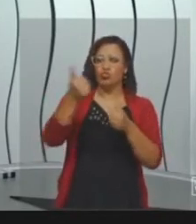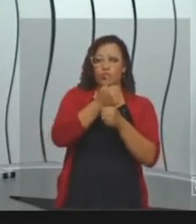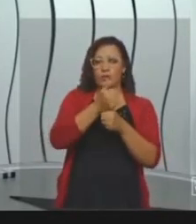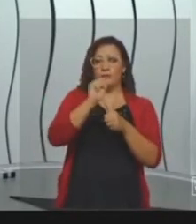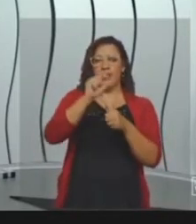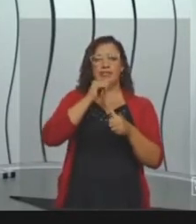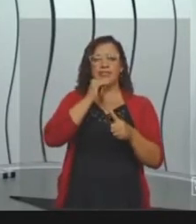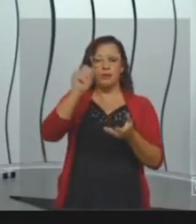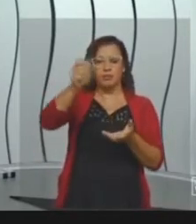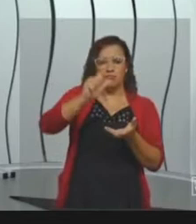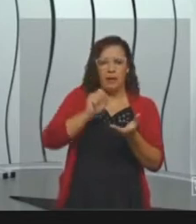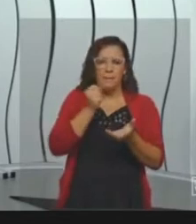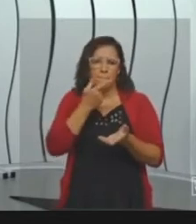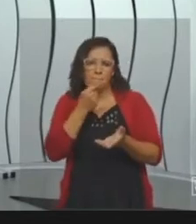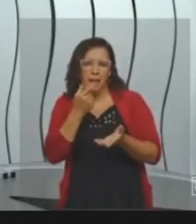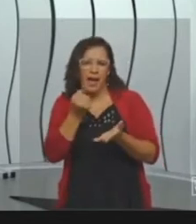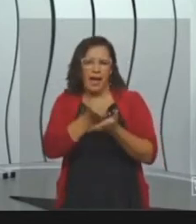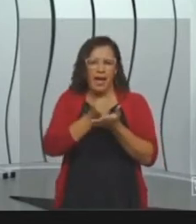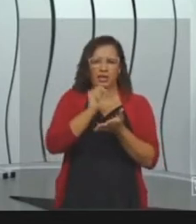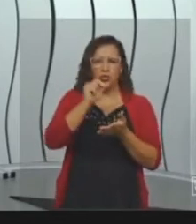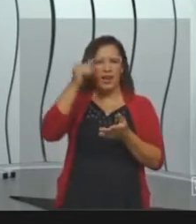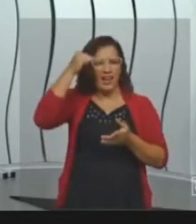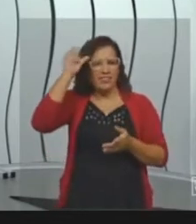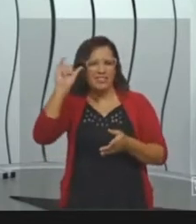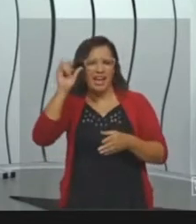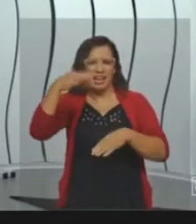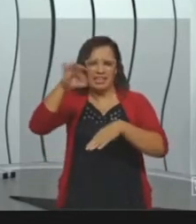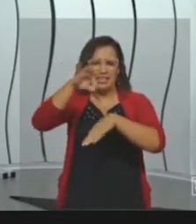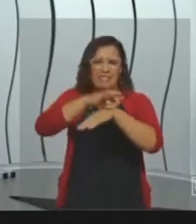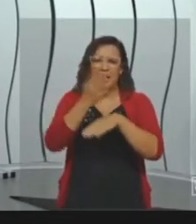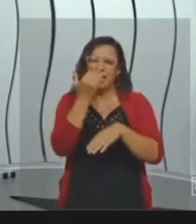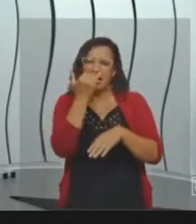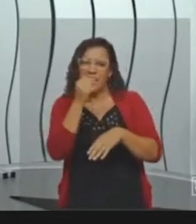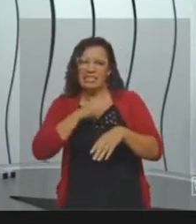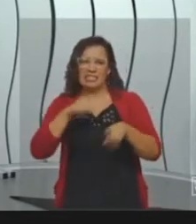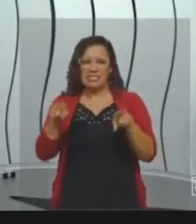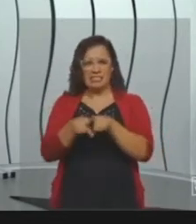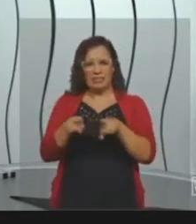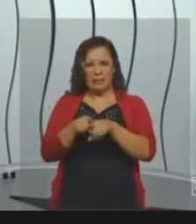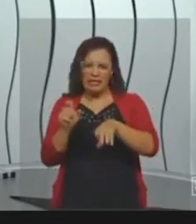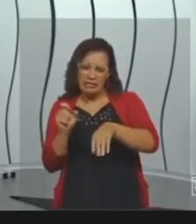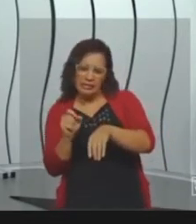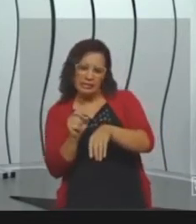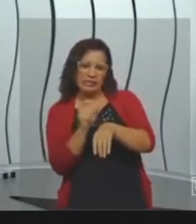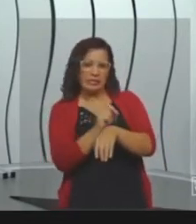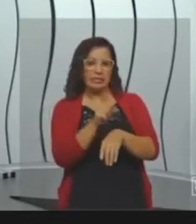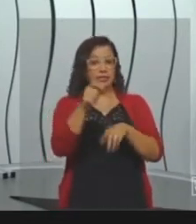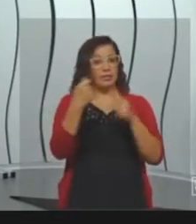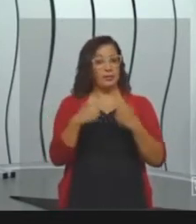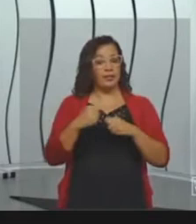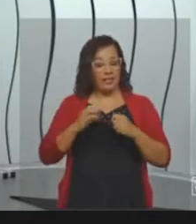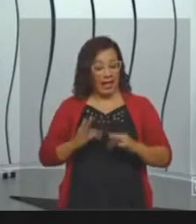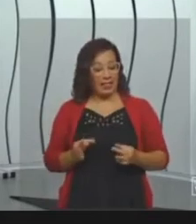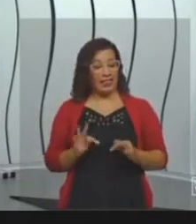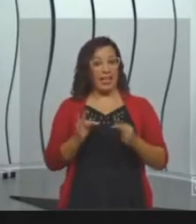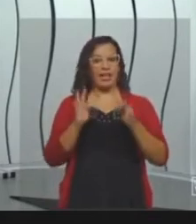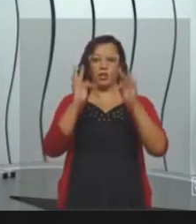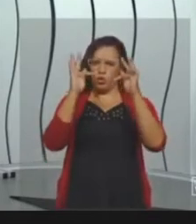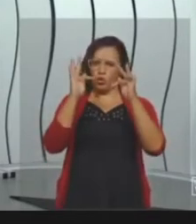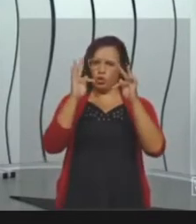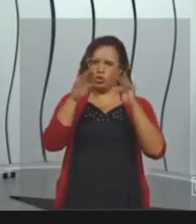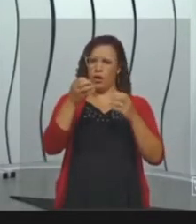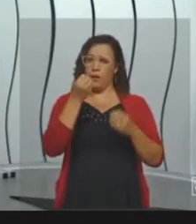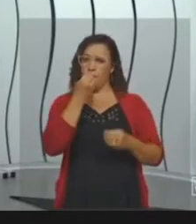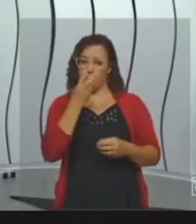pragas na sua plantação. Você precisa de tecnologia para que você tenha uma produção